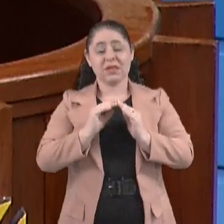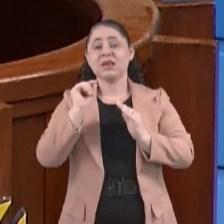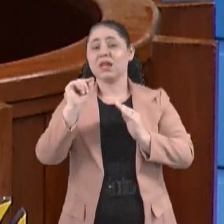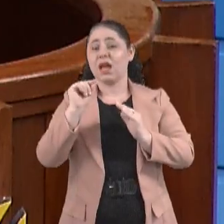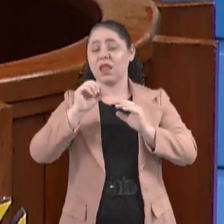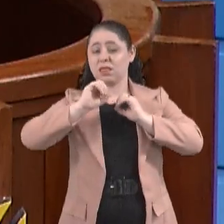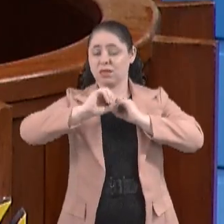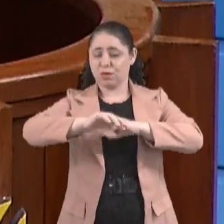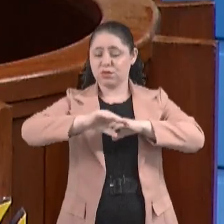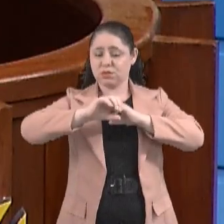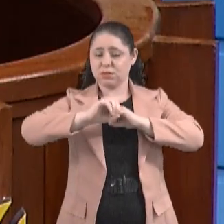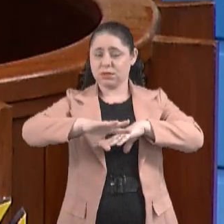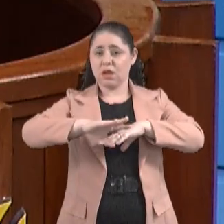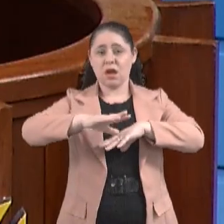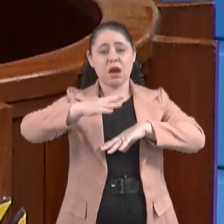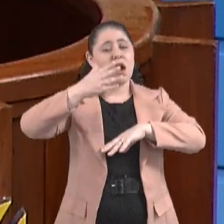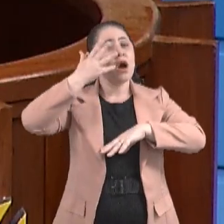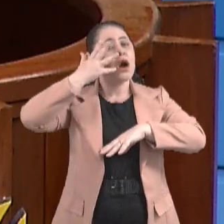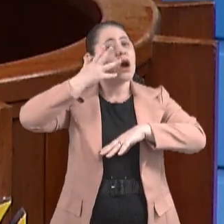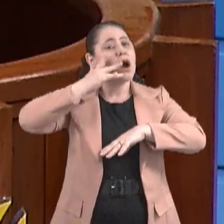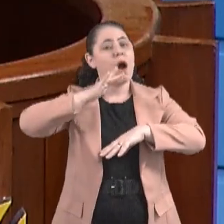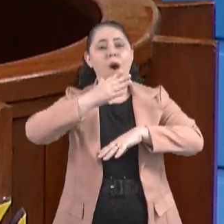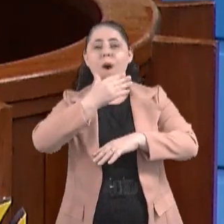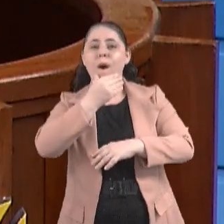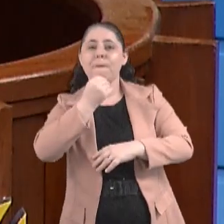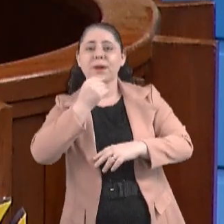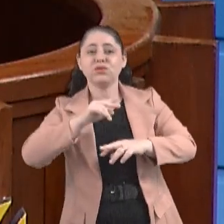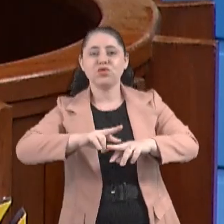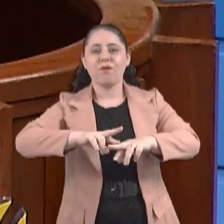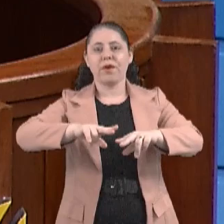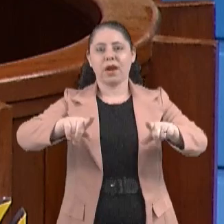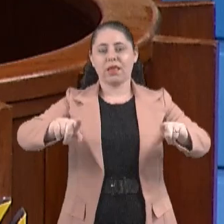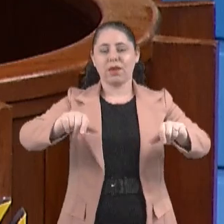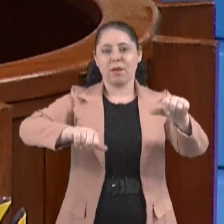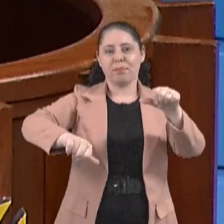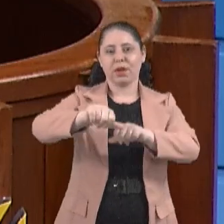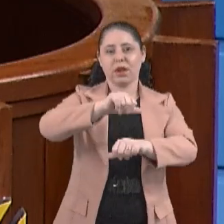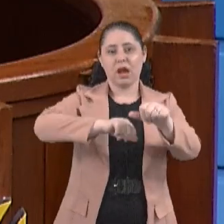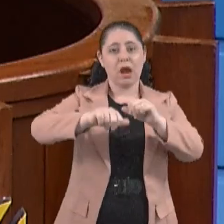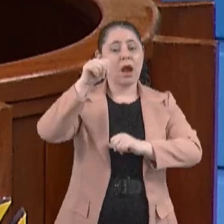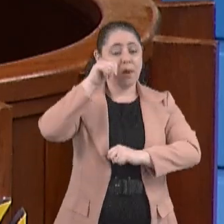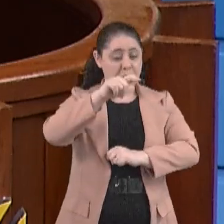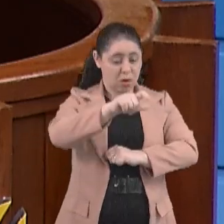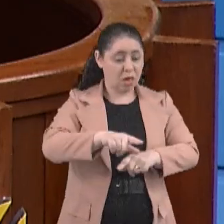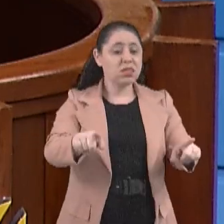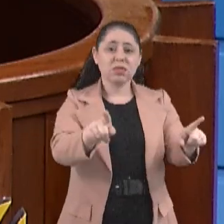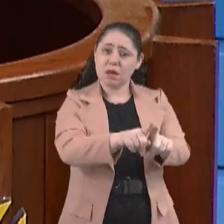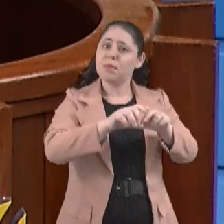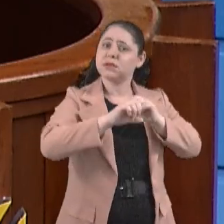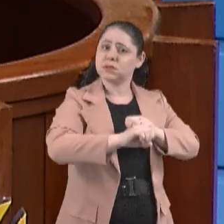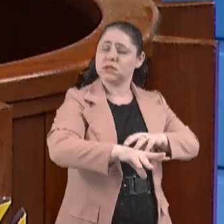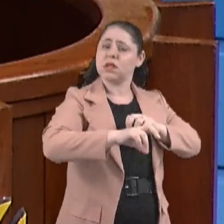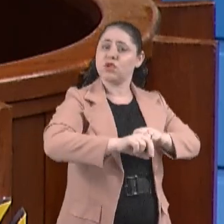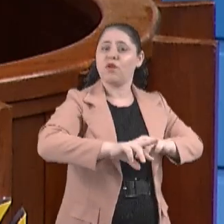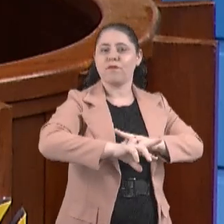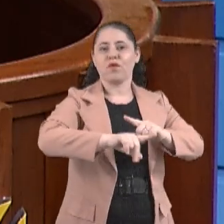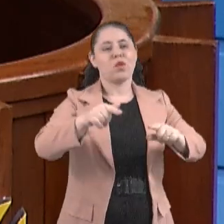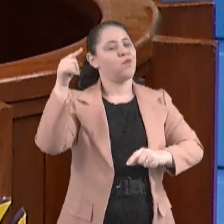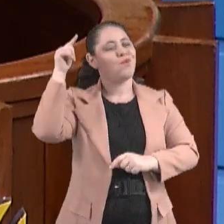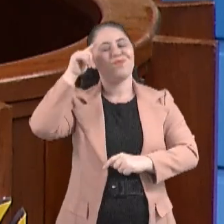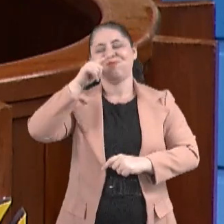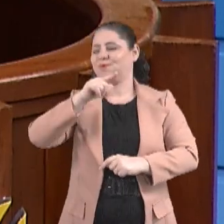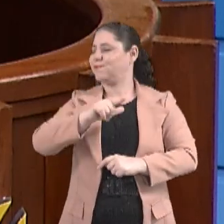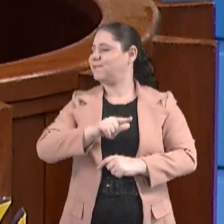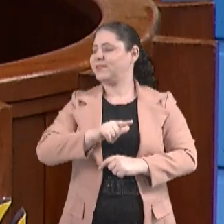a educação dos meninos não for diferente e das meninas também, nós não vamos conseguir